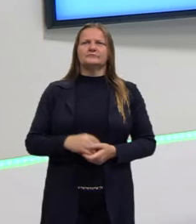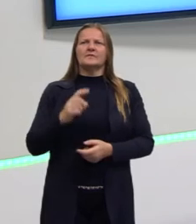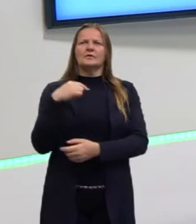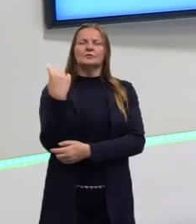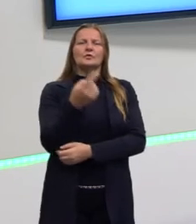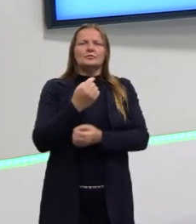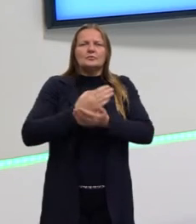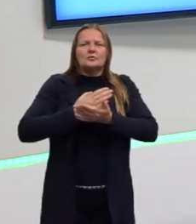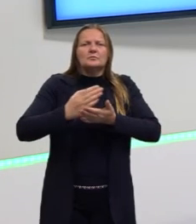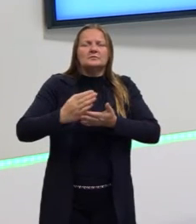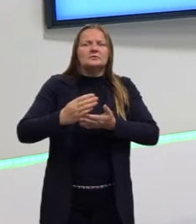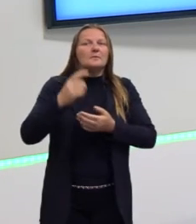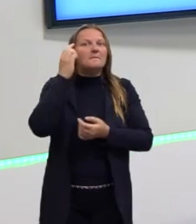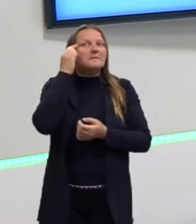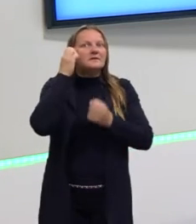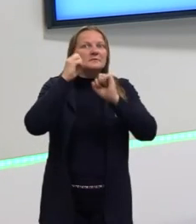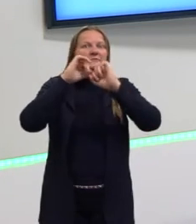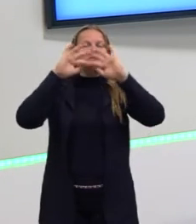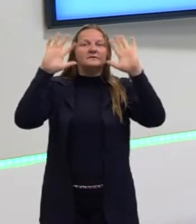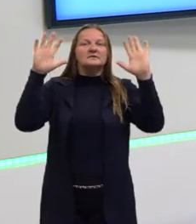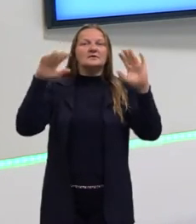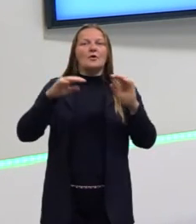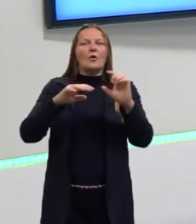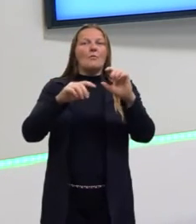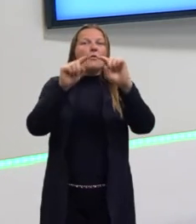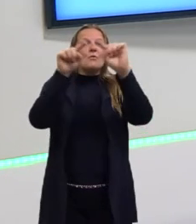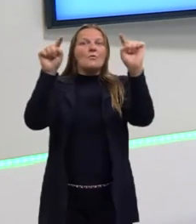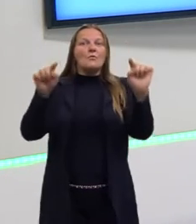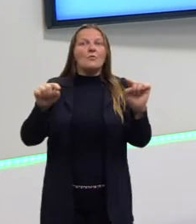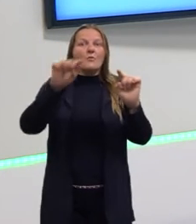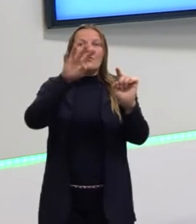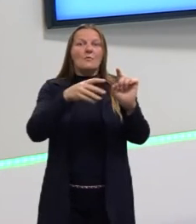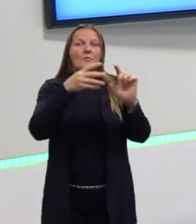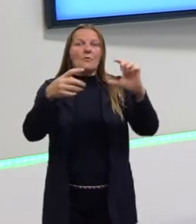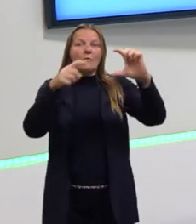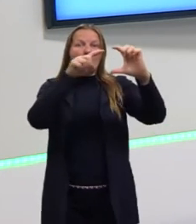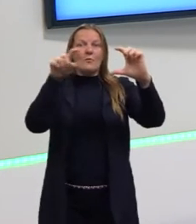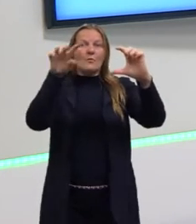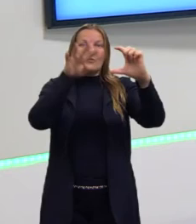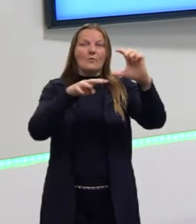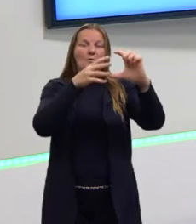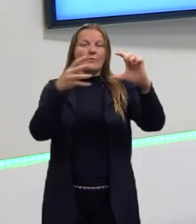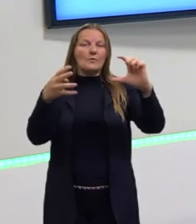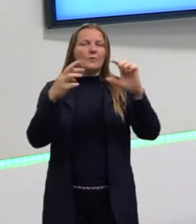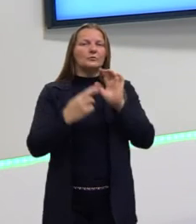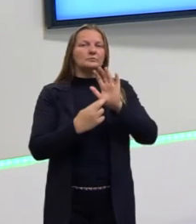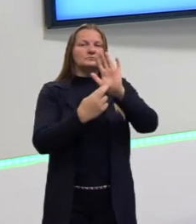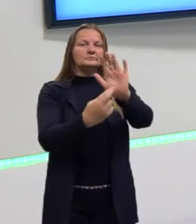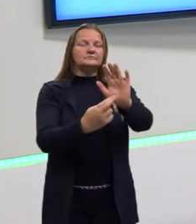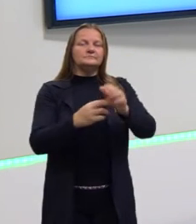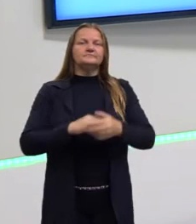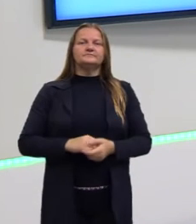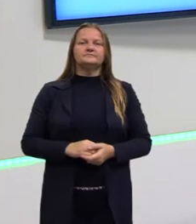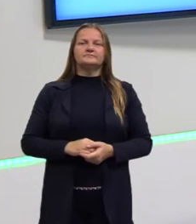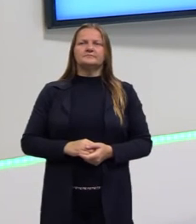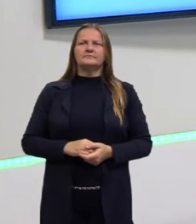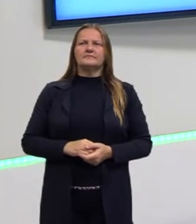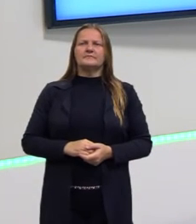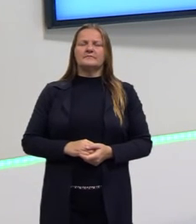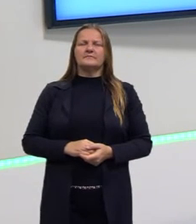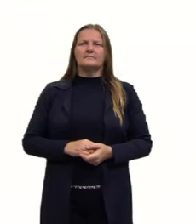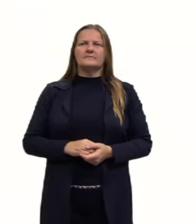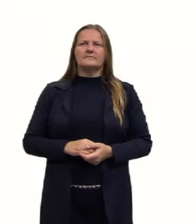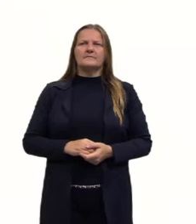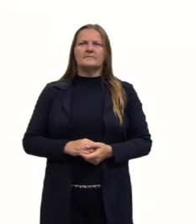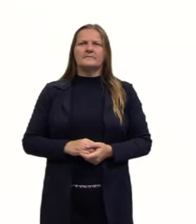começar entendendo um pouco melhor das matrizes nós vamos ver então o que elas representam Então as matrizes